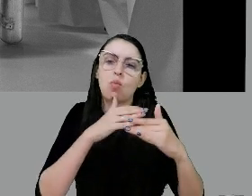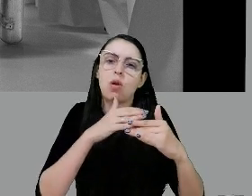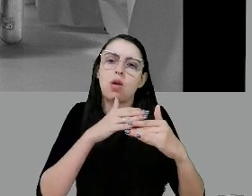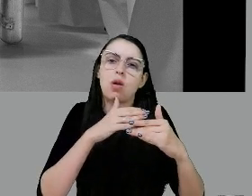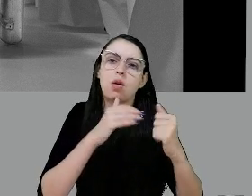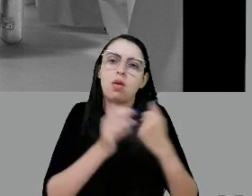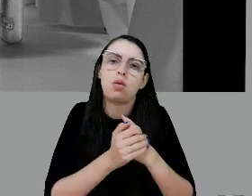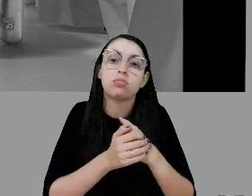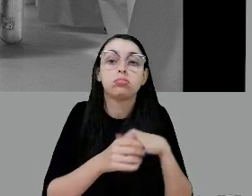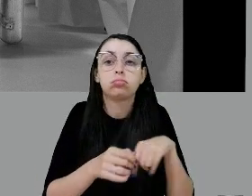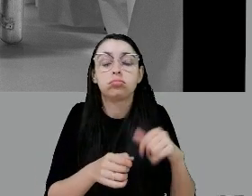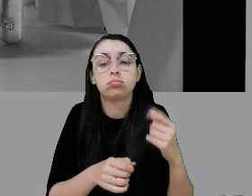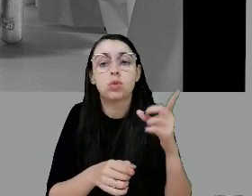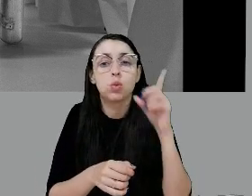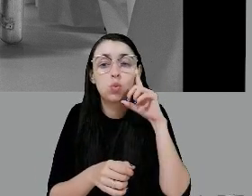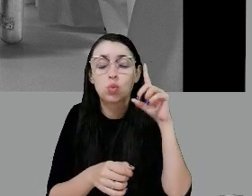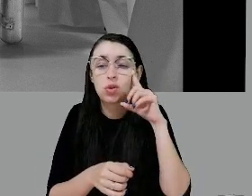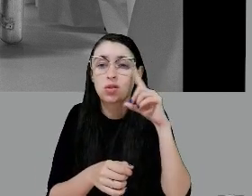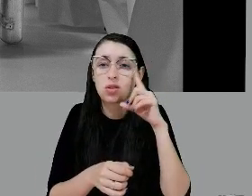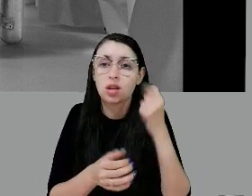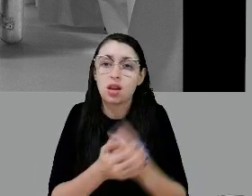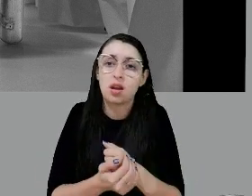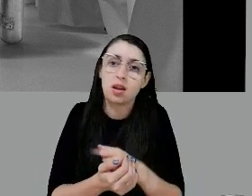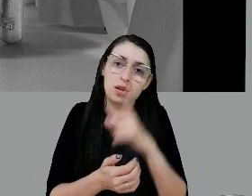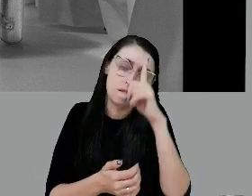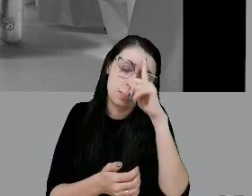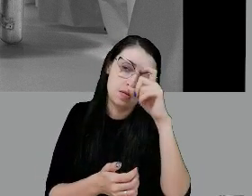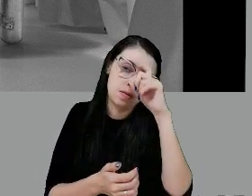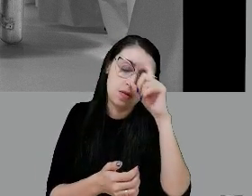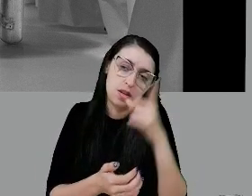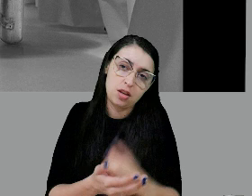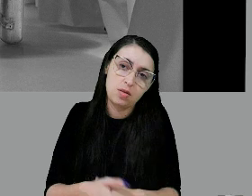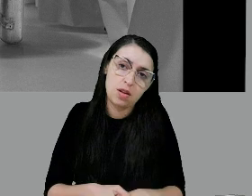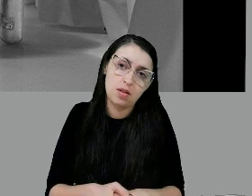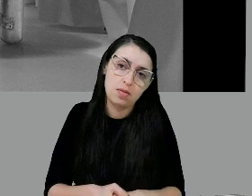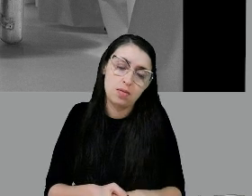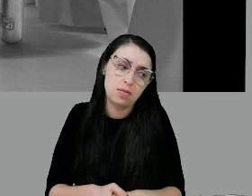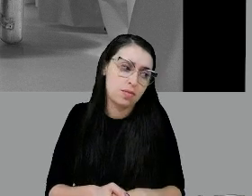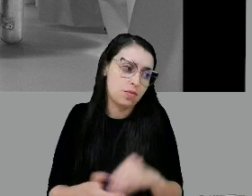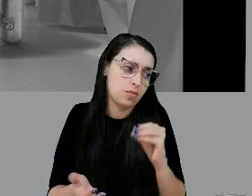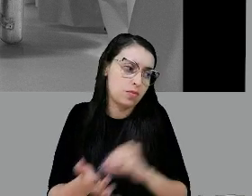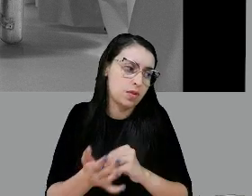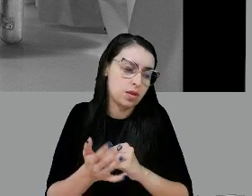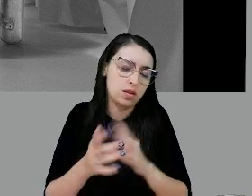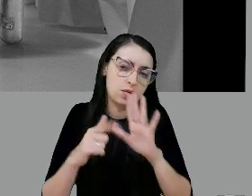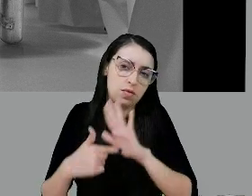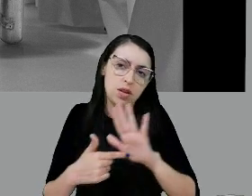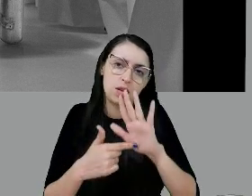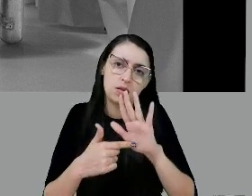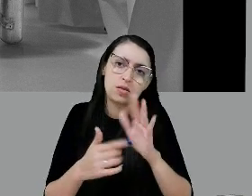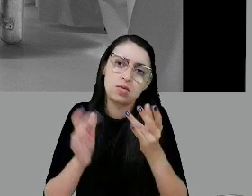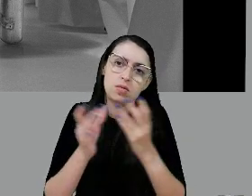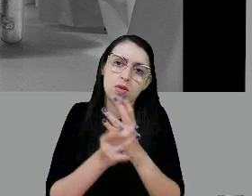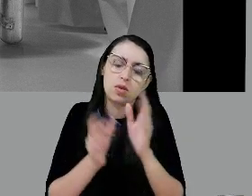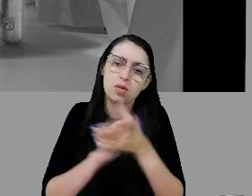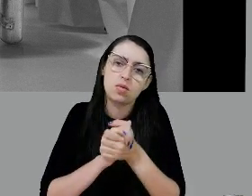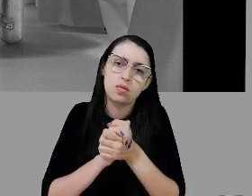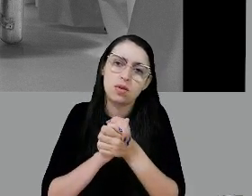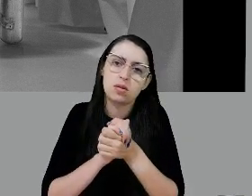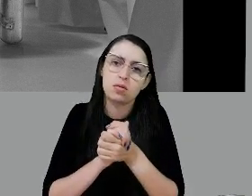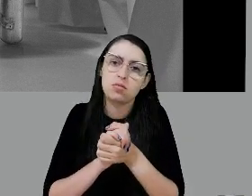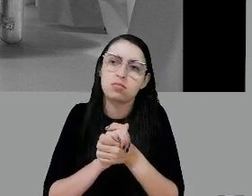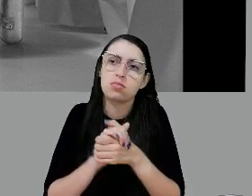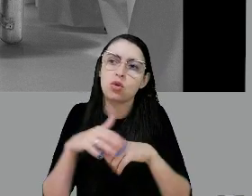uma contemporaneidade, que é a enfermeira atendente com a imagem da esposa fazendo um